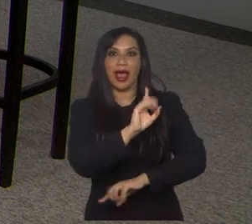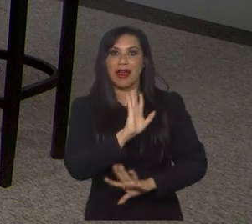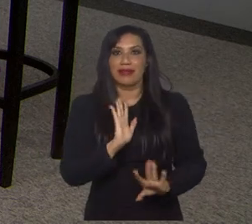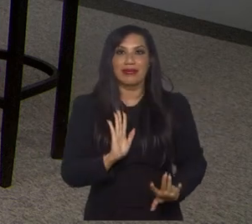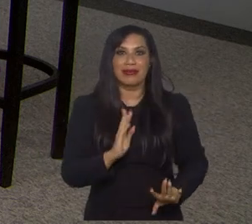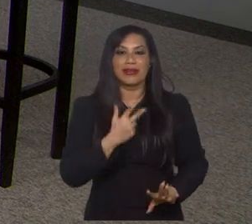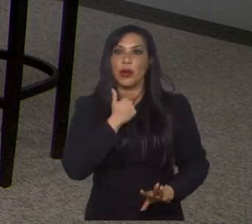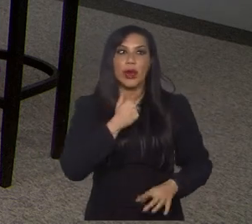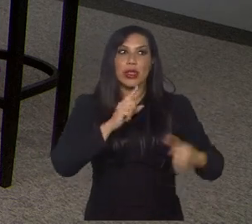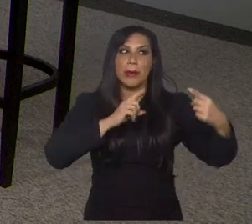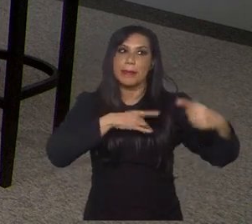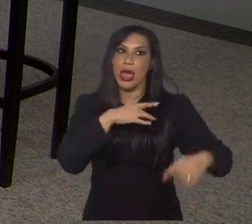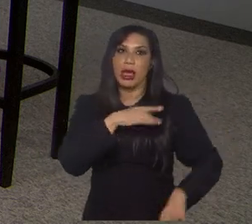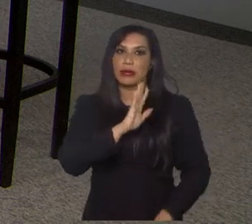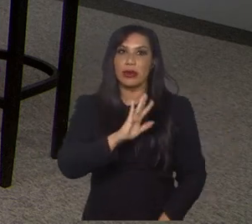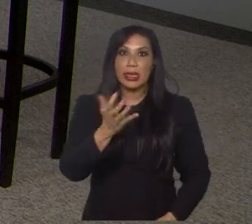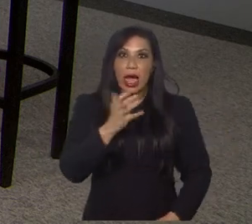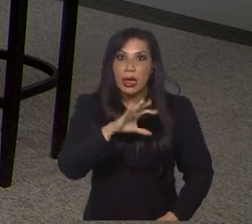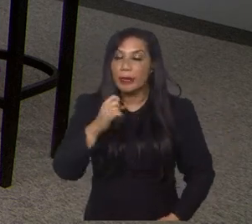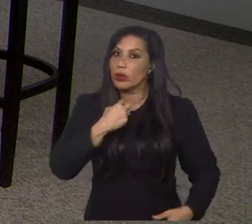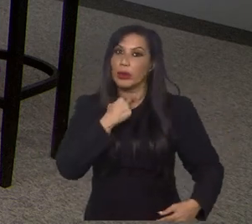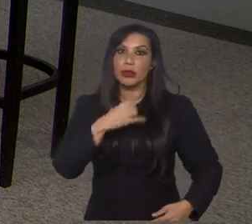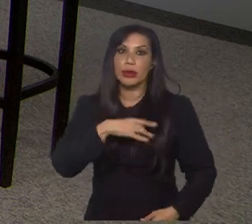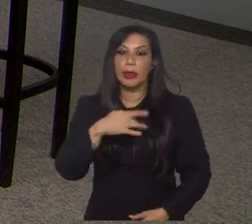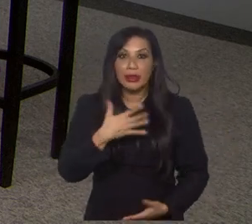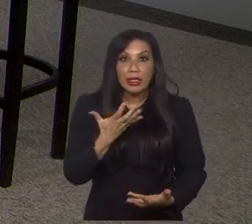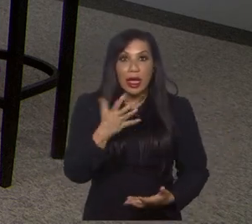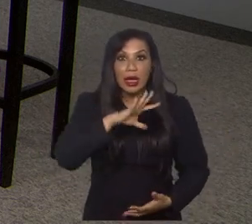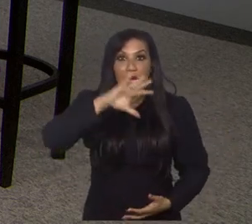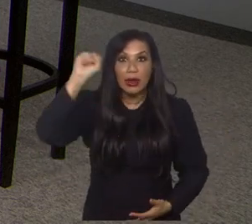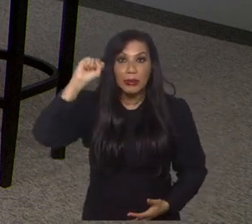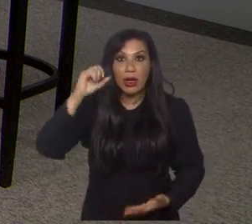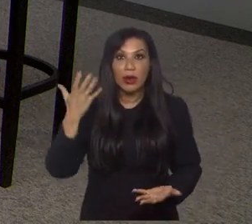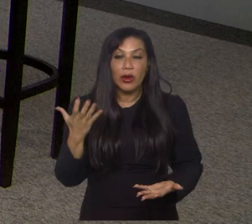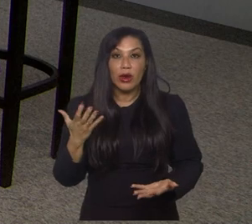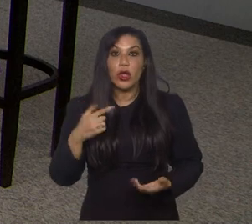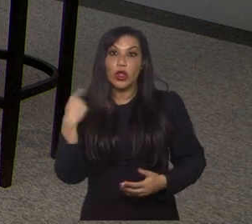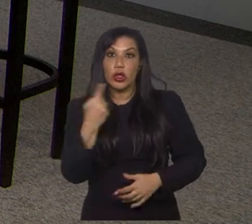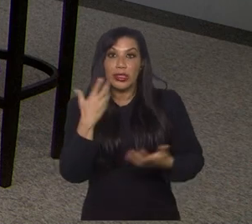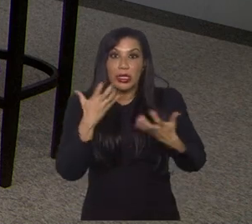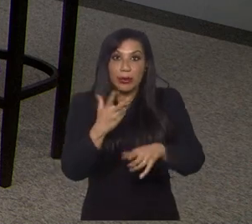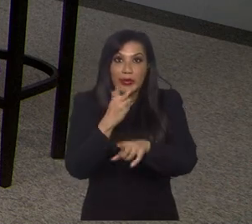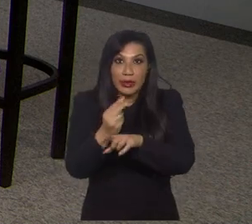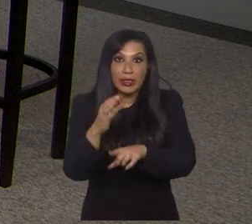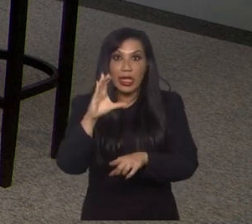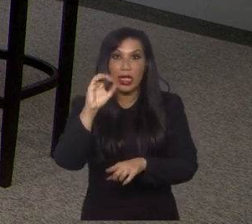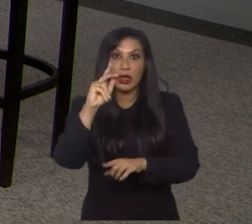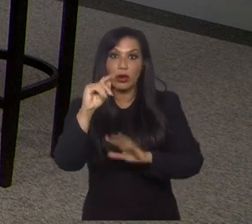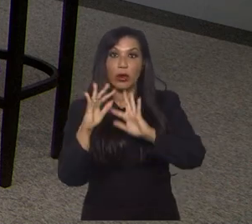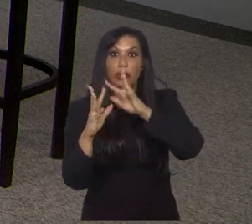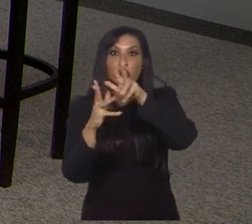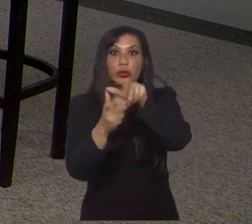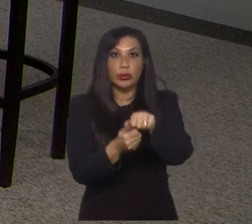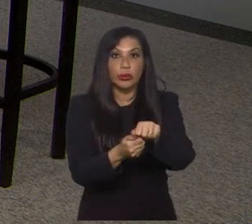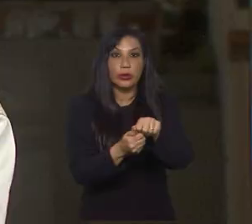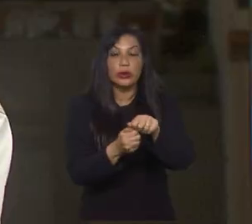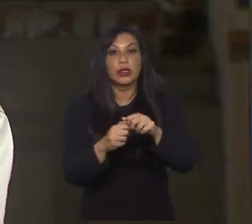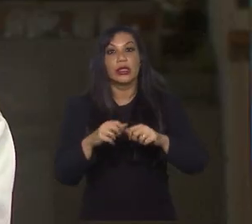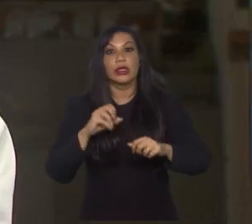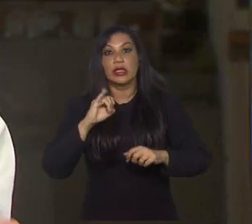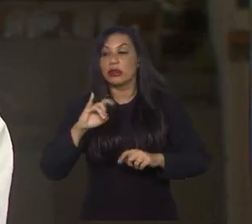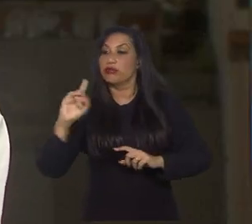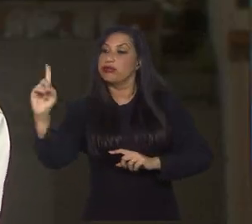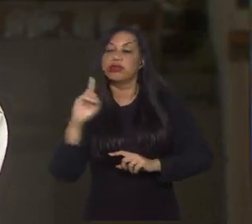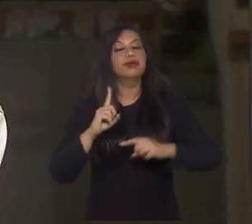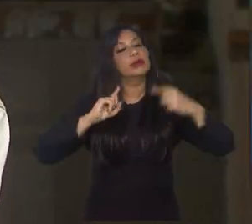Mas é, de certa forma, é verdade, assim, porque se você quer ser campeão, assim, queremos vencer a Copa do Mundo. É. E quem aparecer